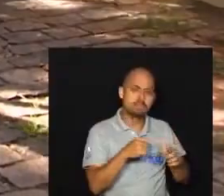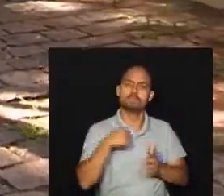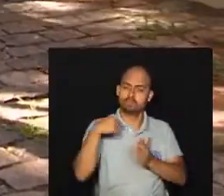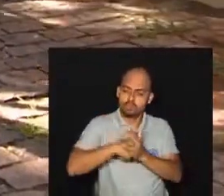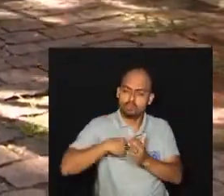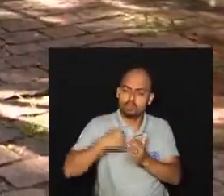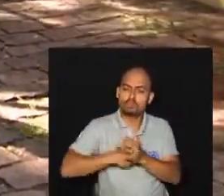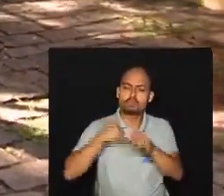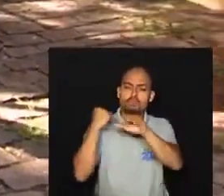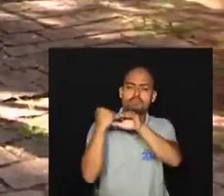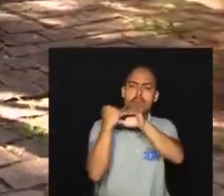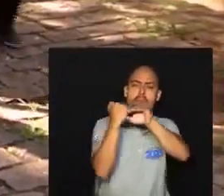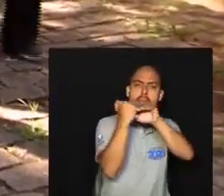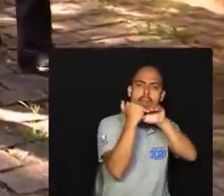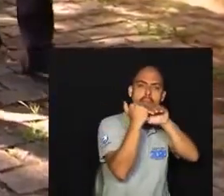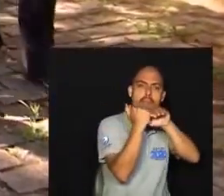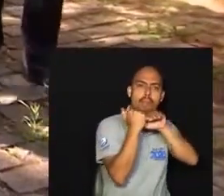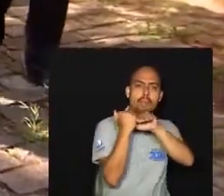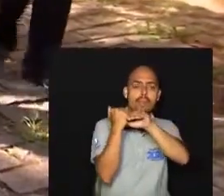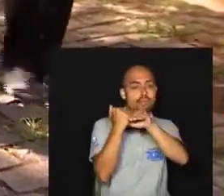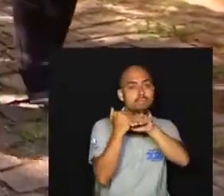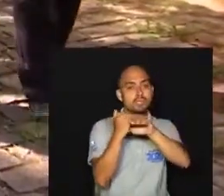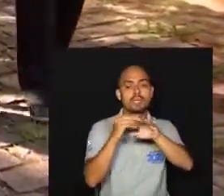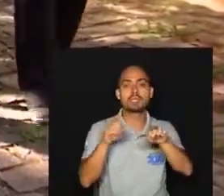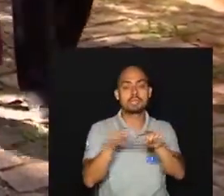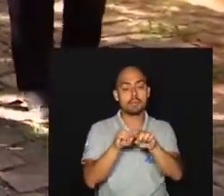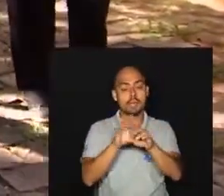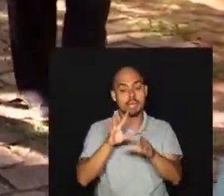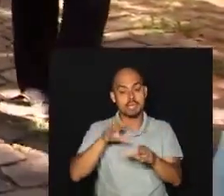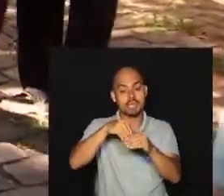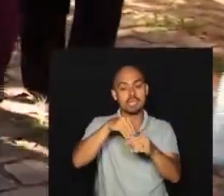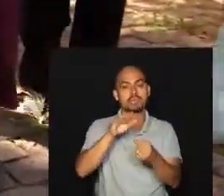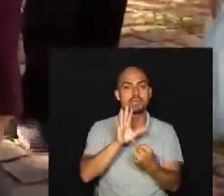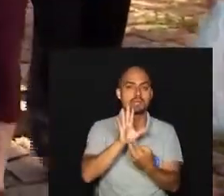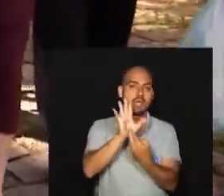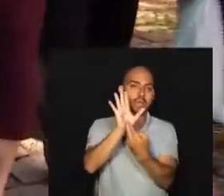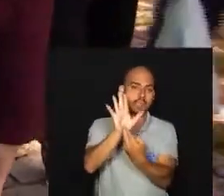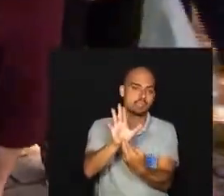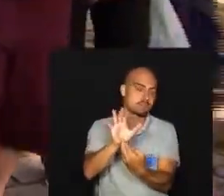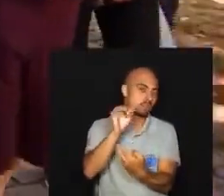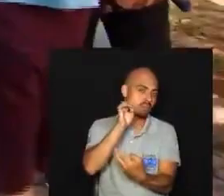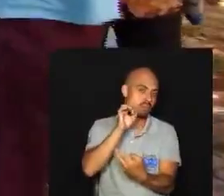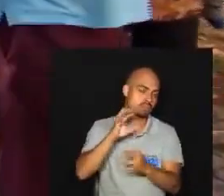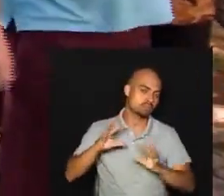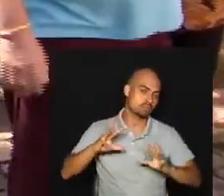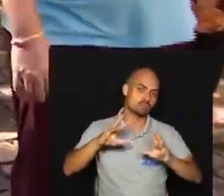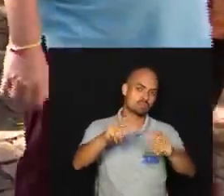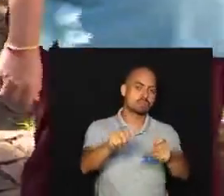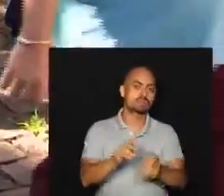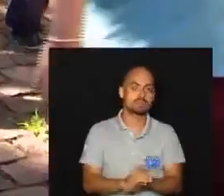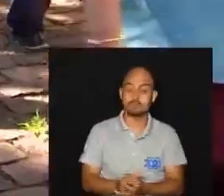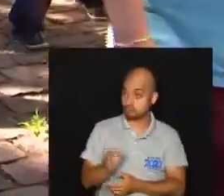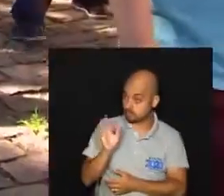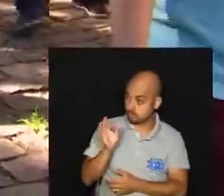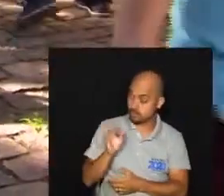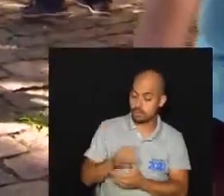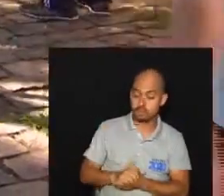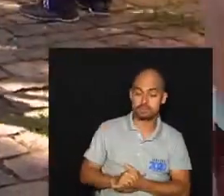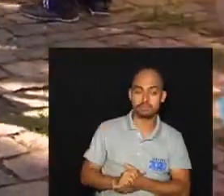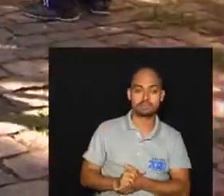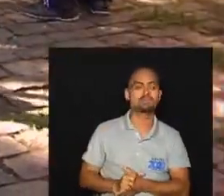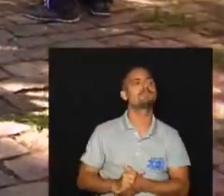né? E ela está lá dentro representando o feminino, né? Exatamente. Então é importante que